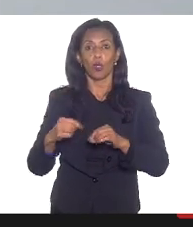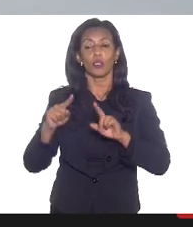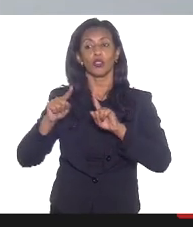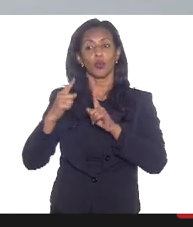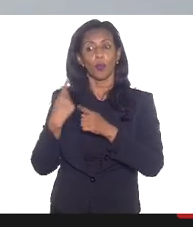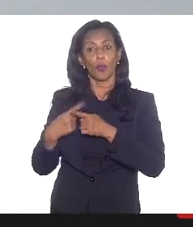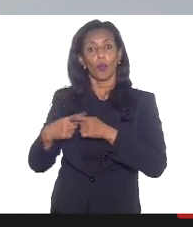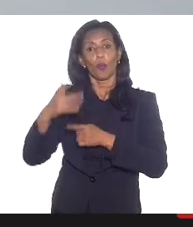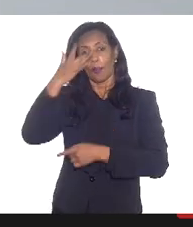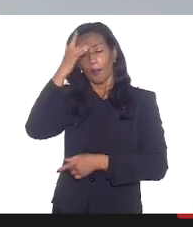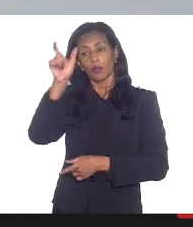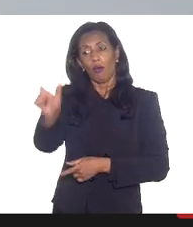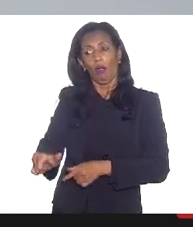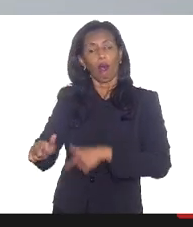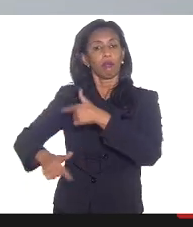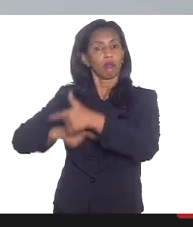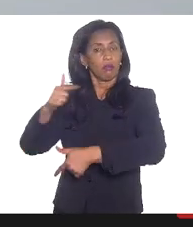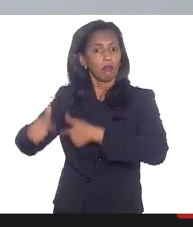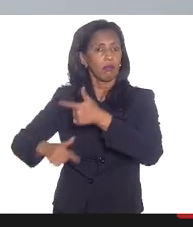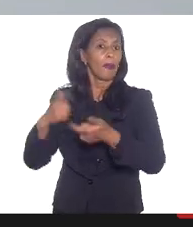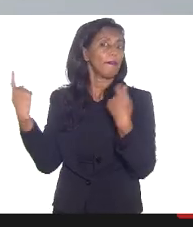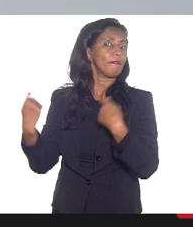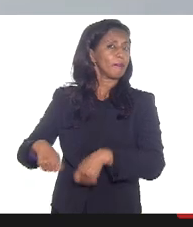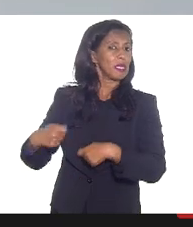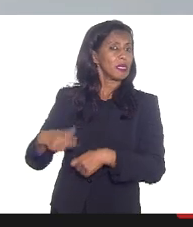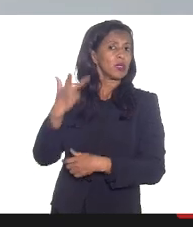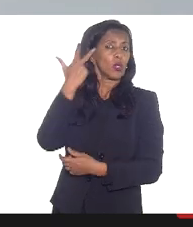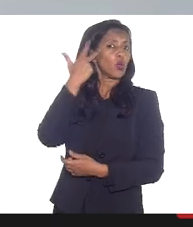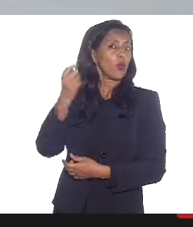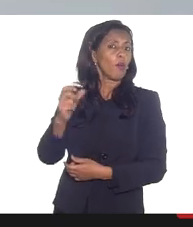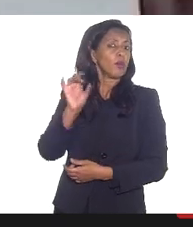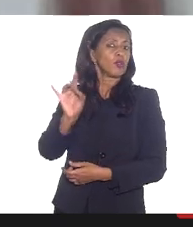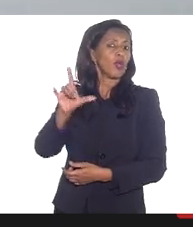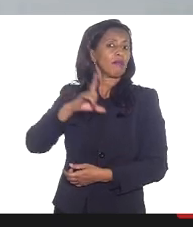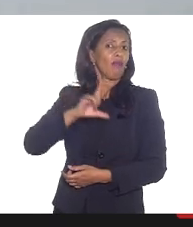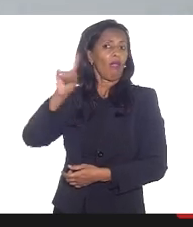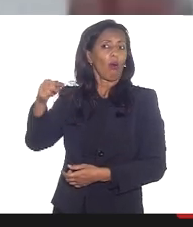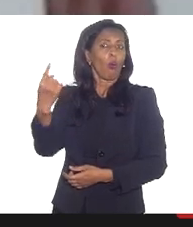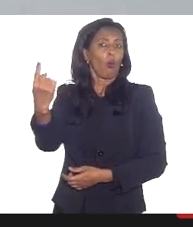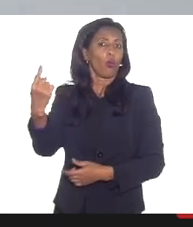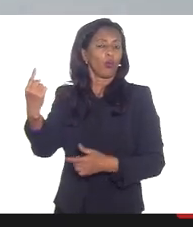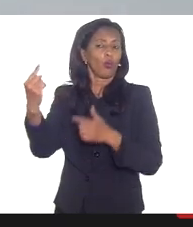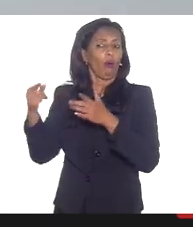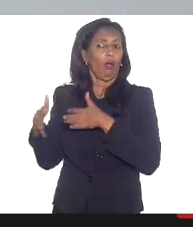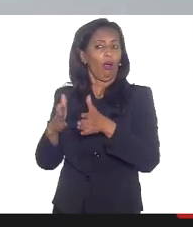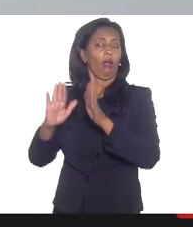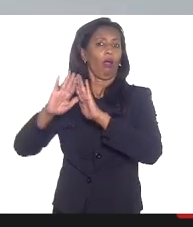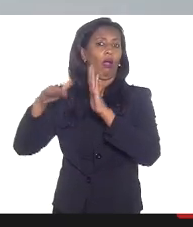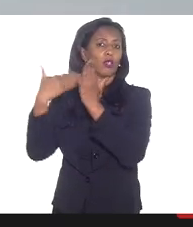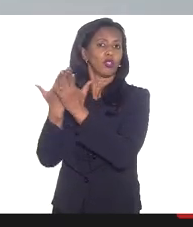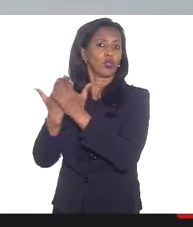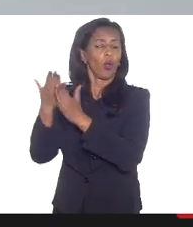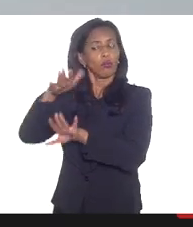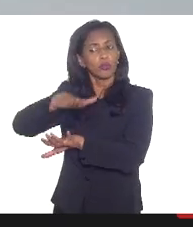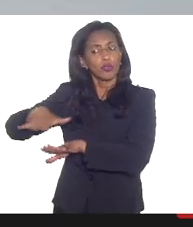trabalhadora precisam, porque normalmente eles só têm a escola como único espaço da sua